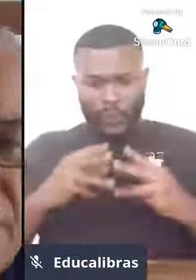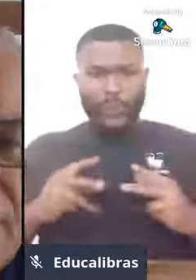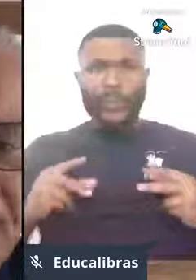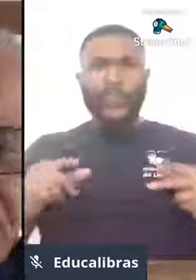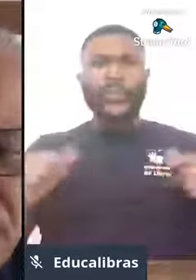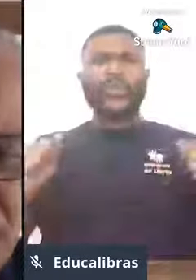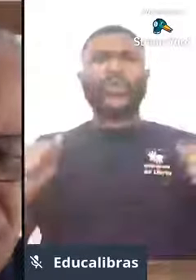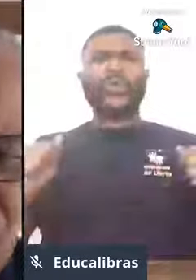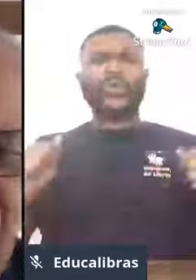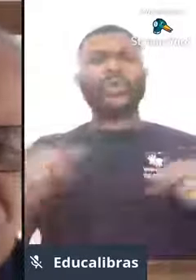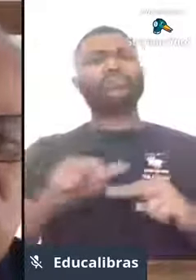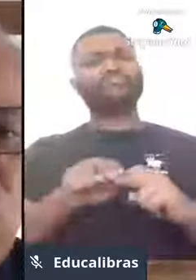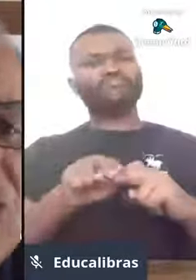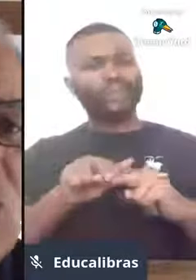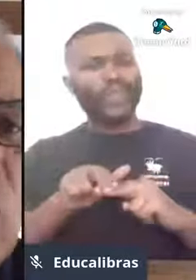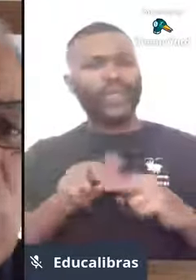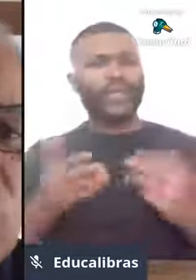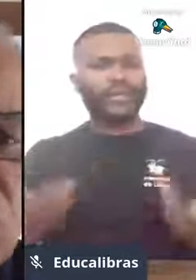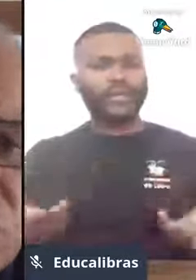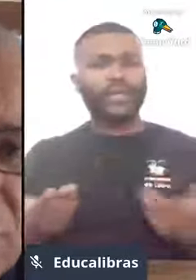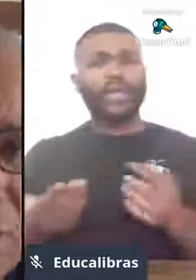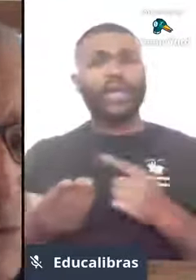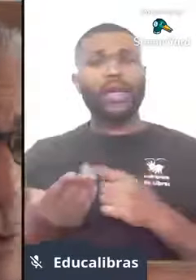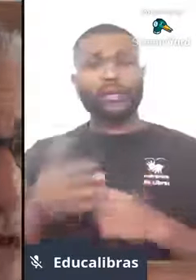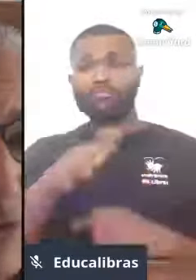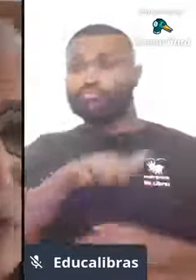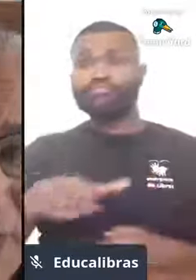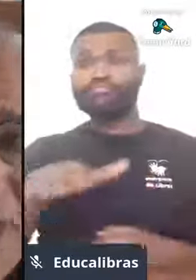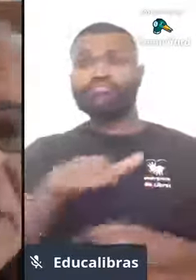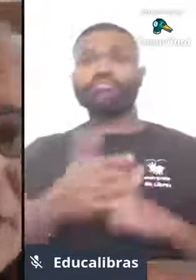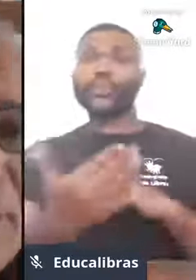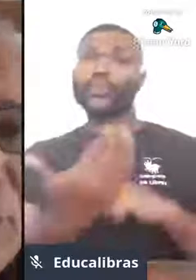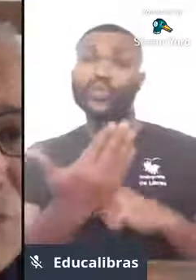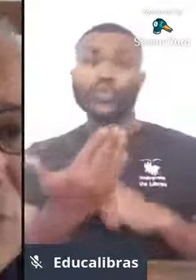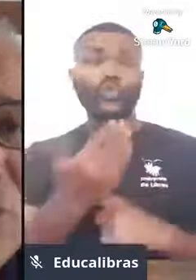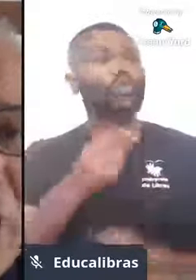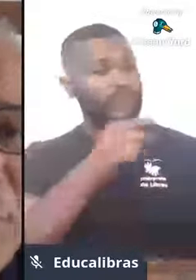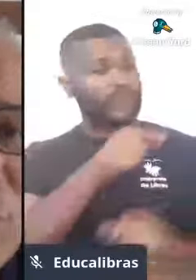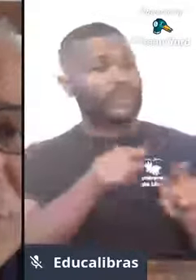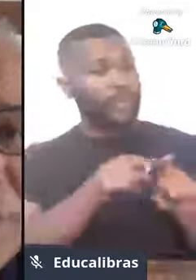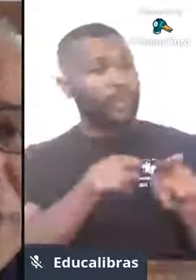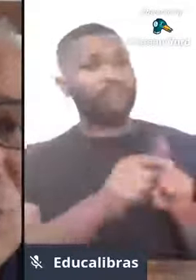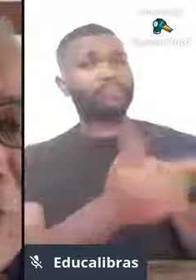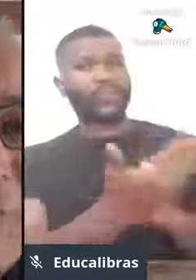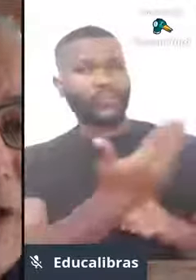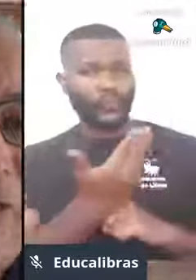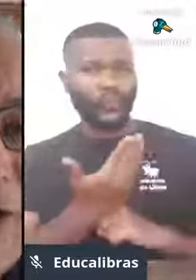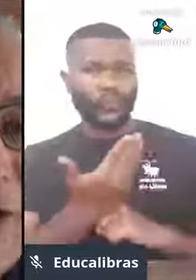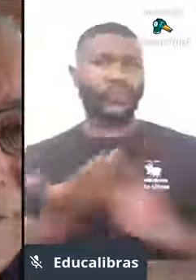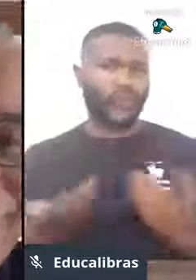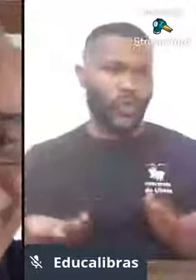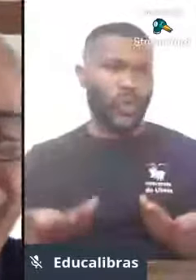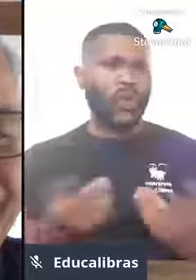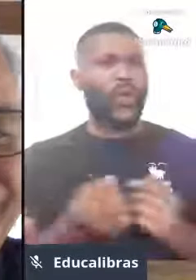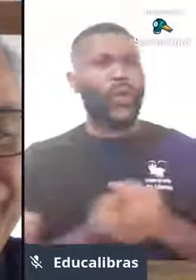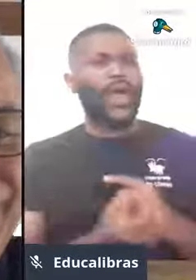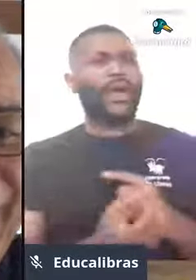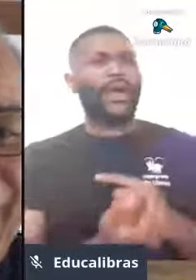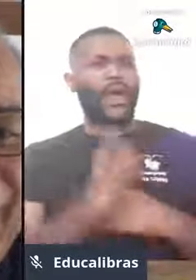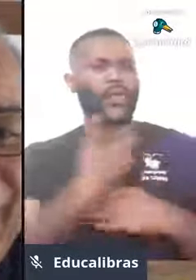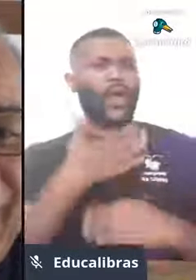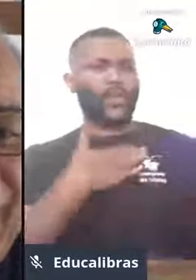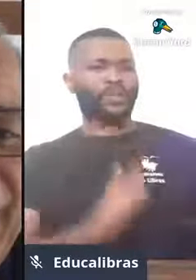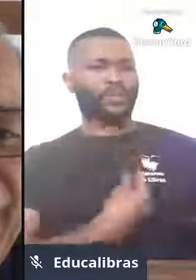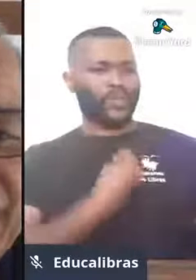através da ajuda de todos, incluindo você, depois de algum tempo, que entrou na minha vida, né?